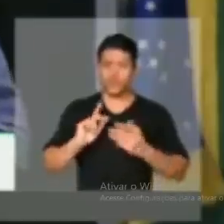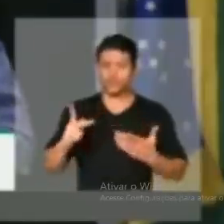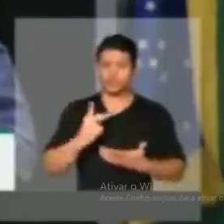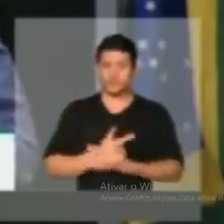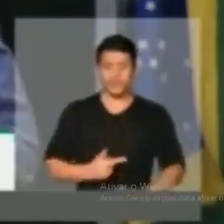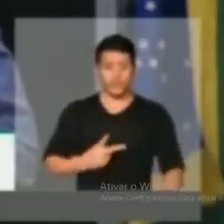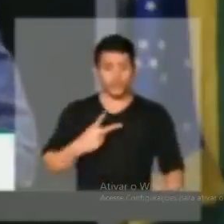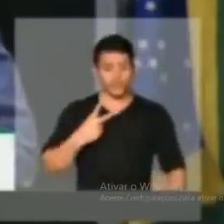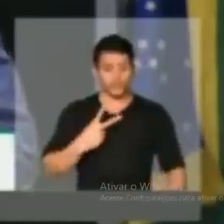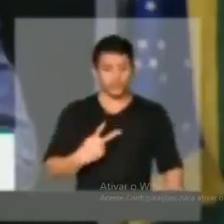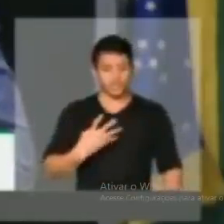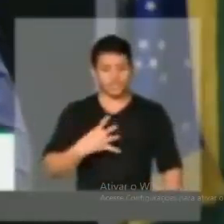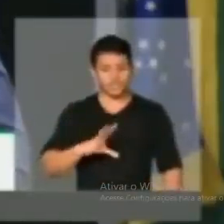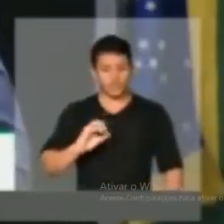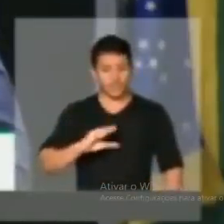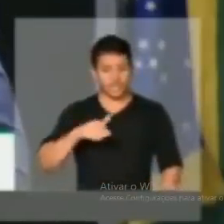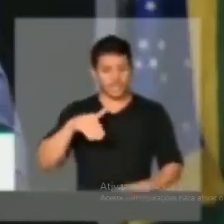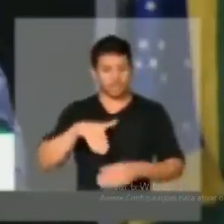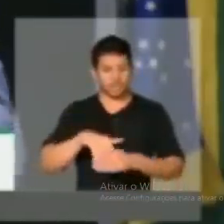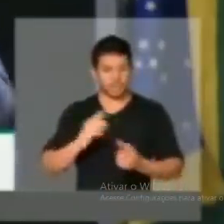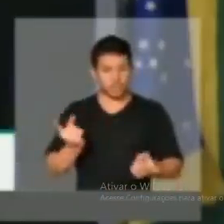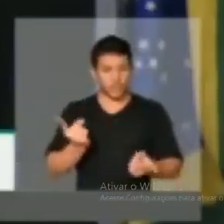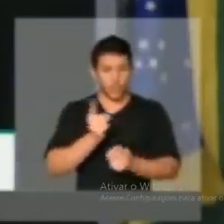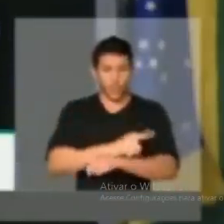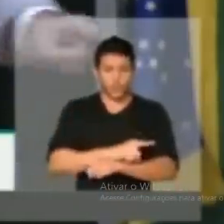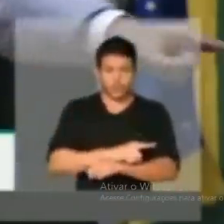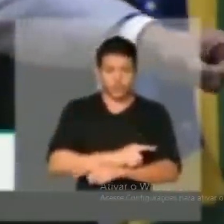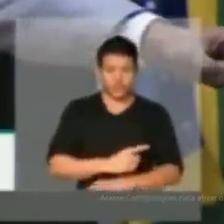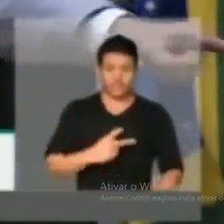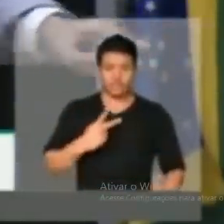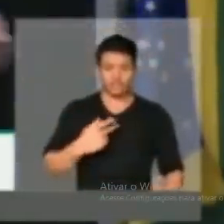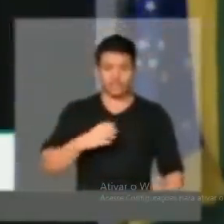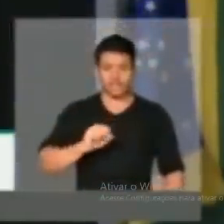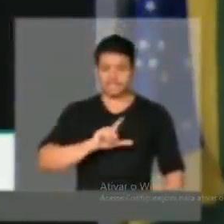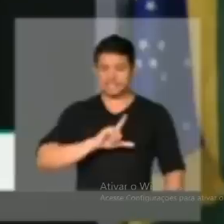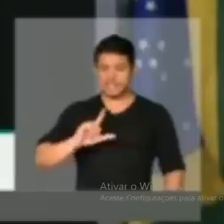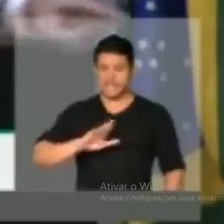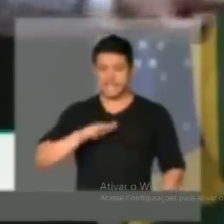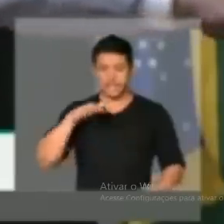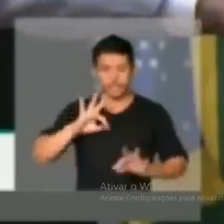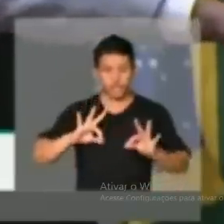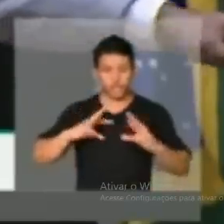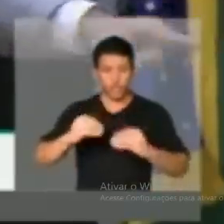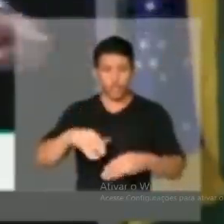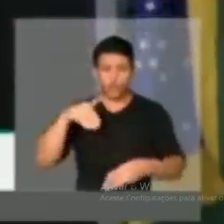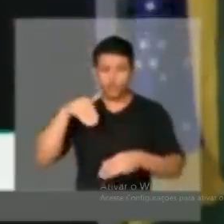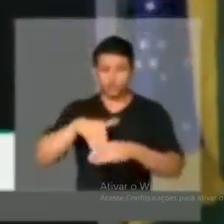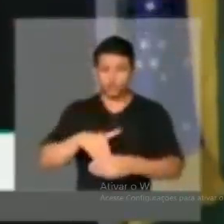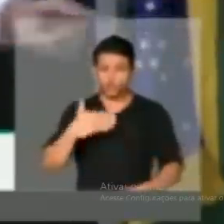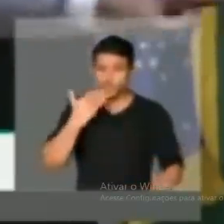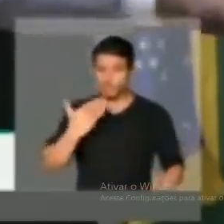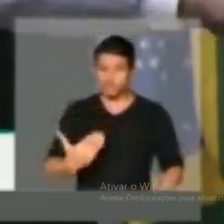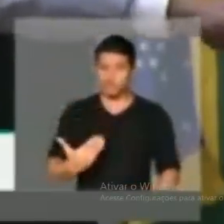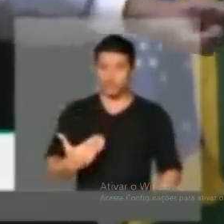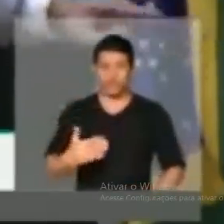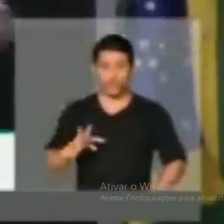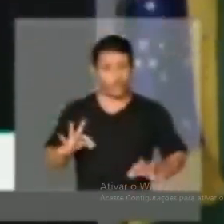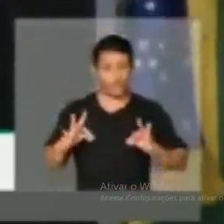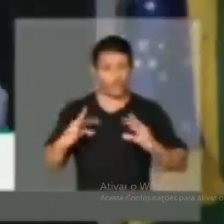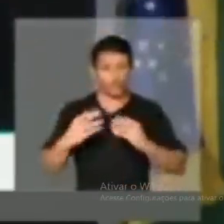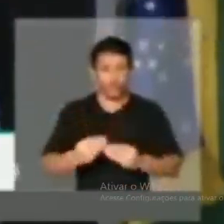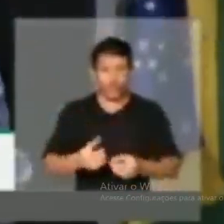240 votos contrários. O PSL votou fechado. Aqui, o